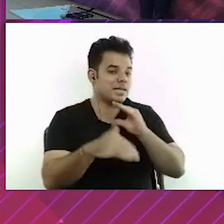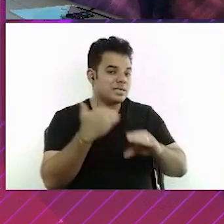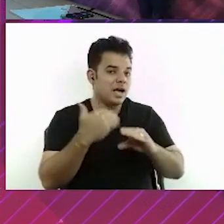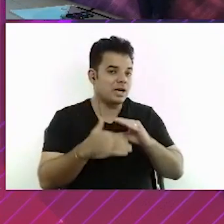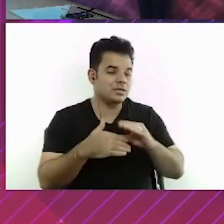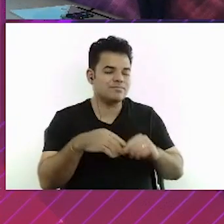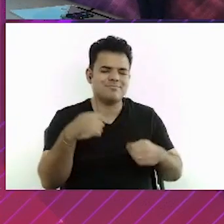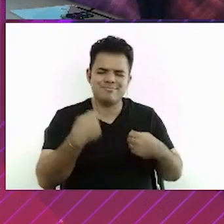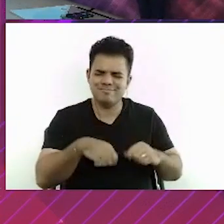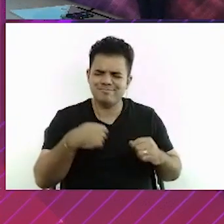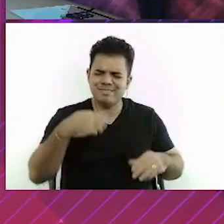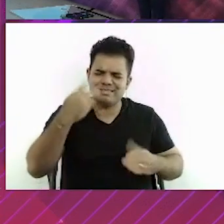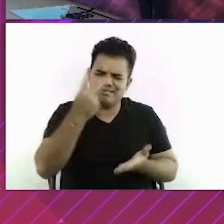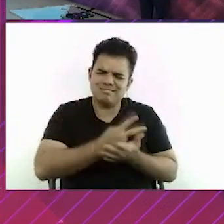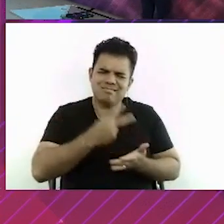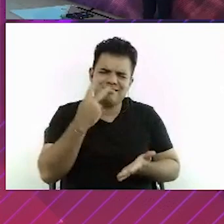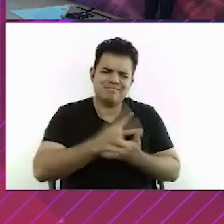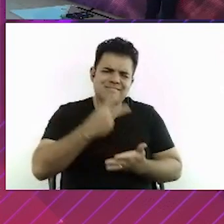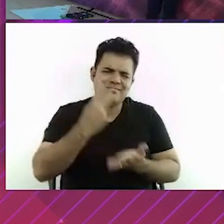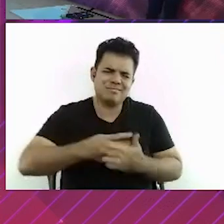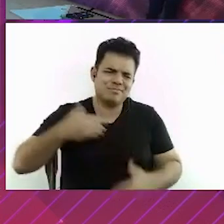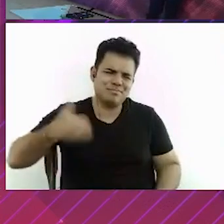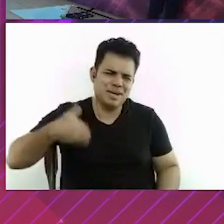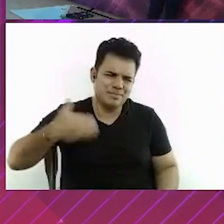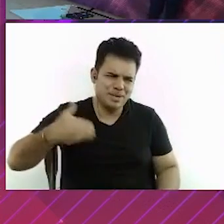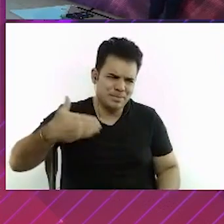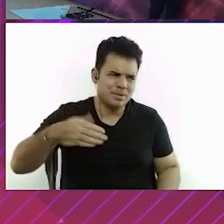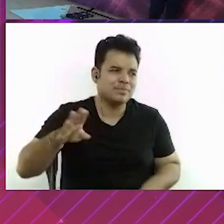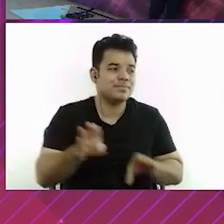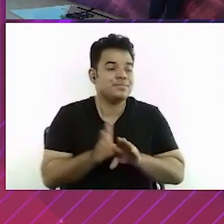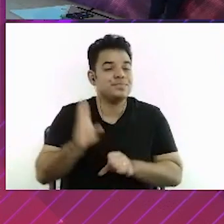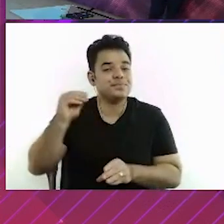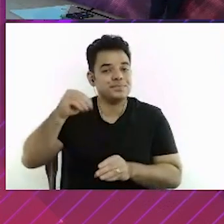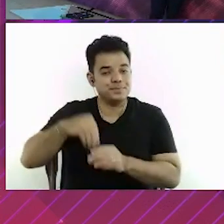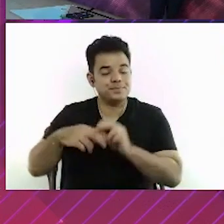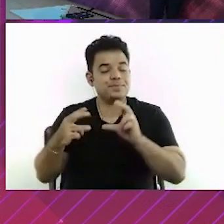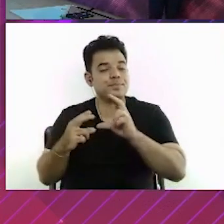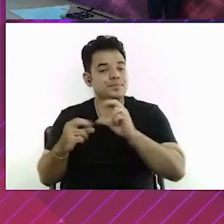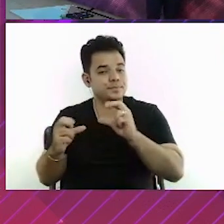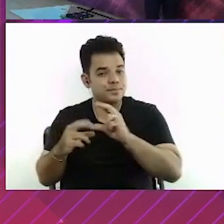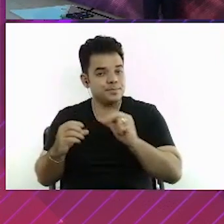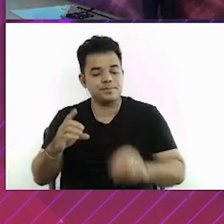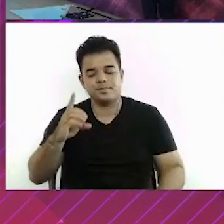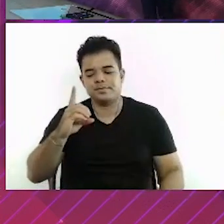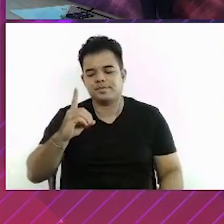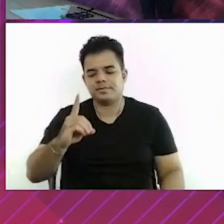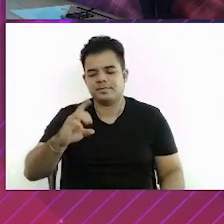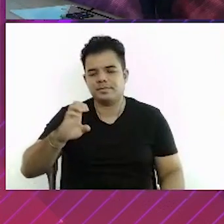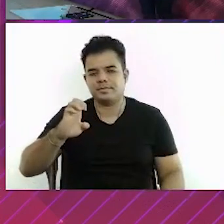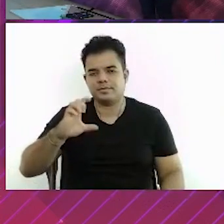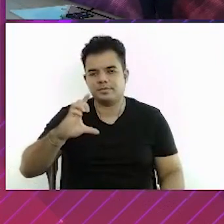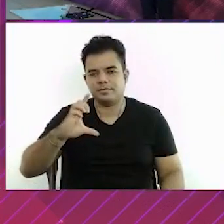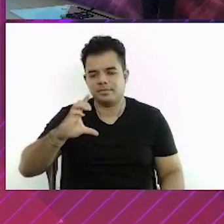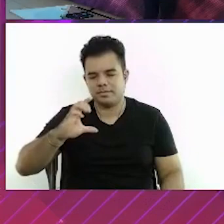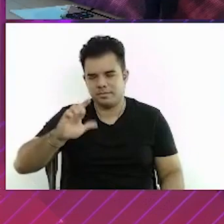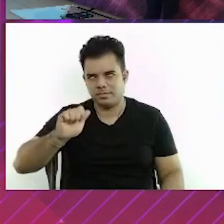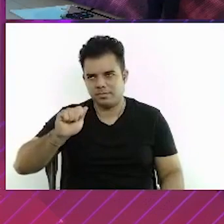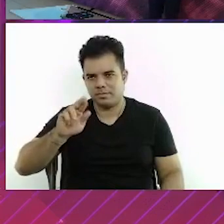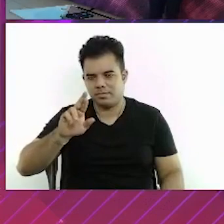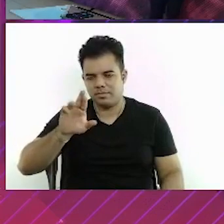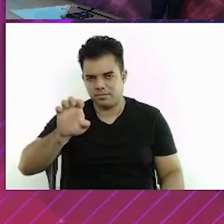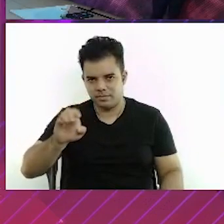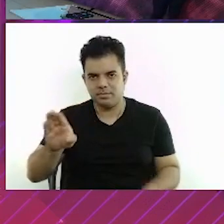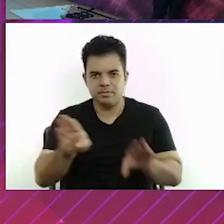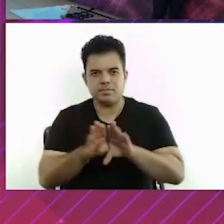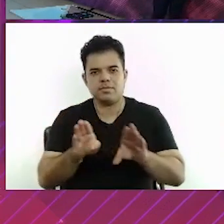Seguindo, a gente tem aqui a declaração da Exchange no Python. Chama o método declareExchange, passando os argumentos. Durable como true